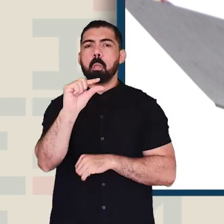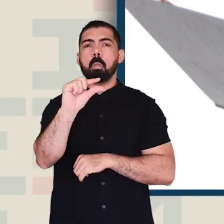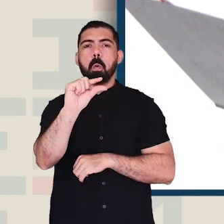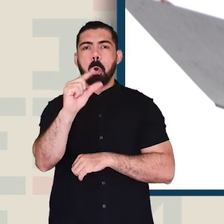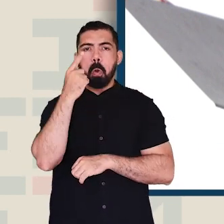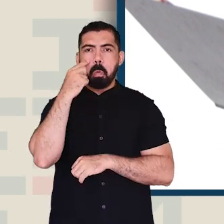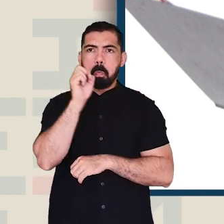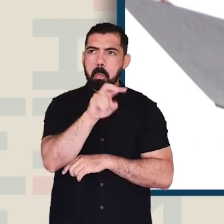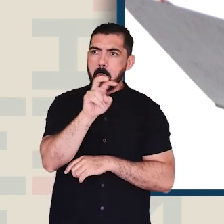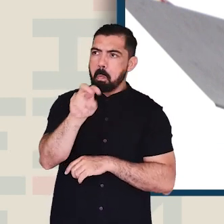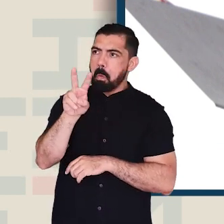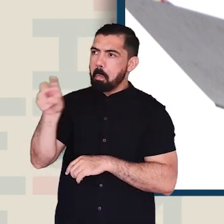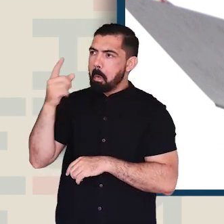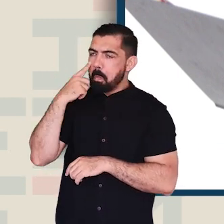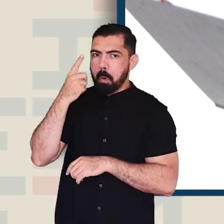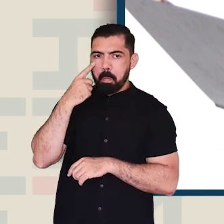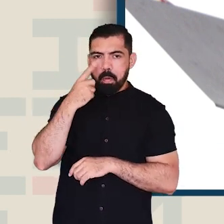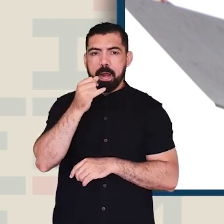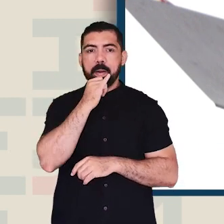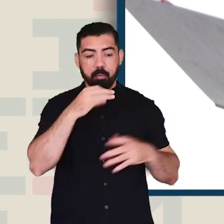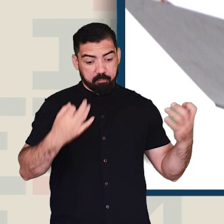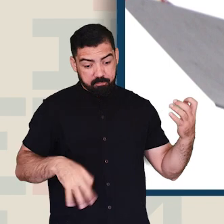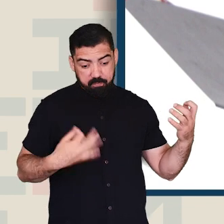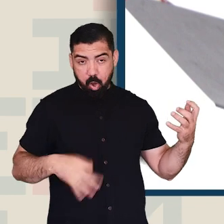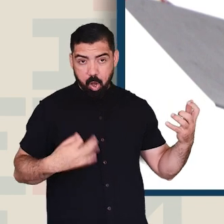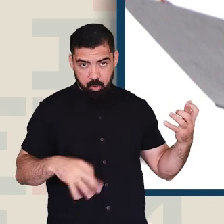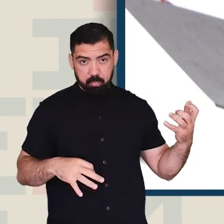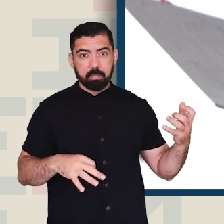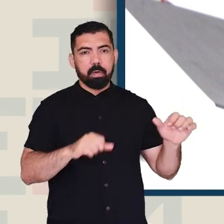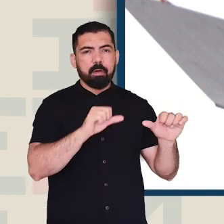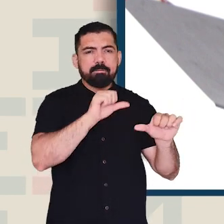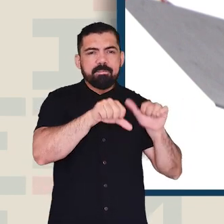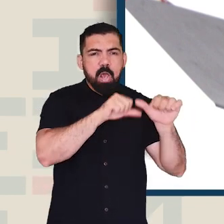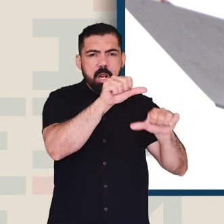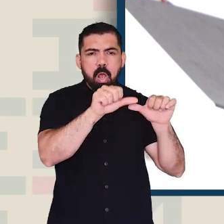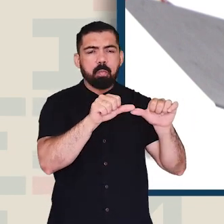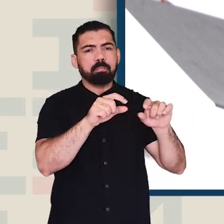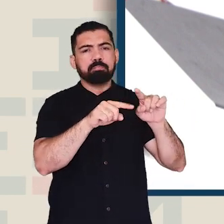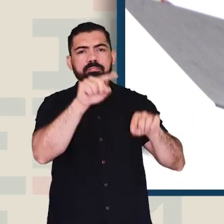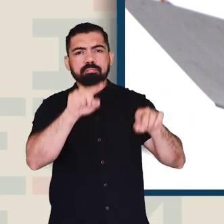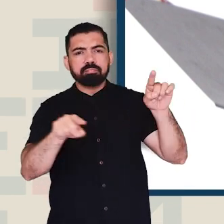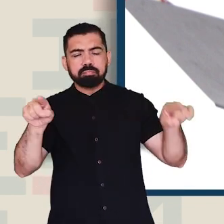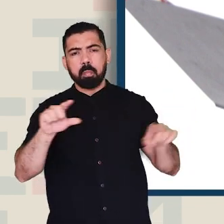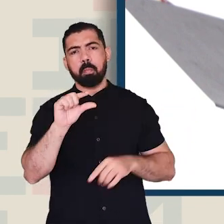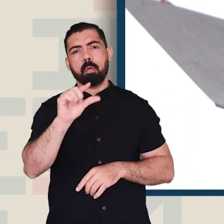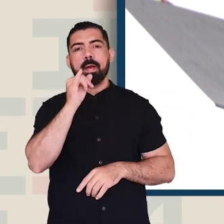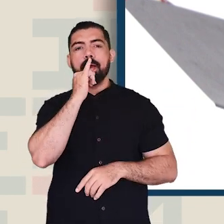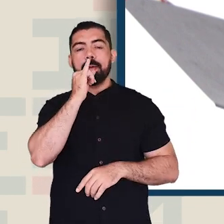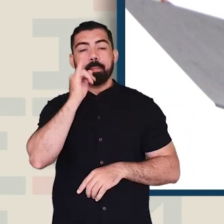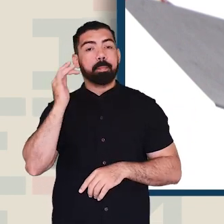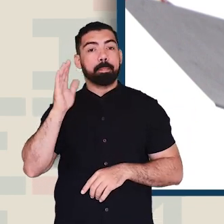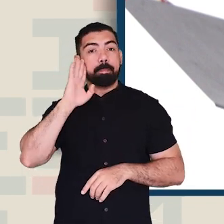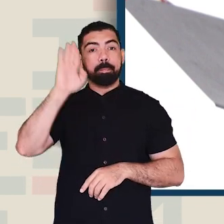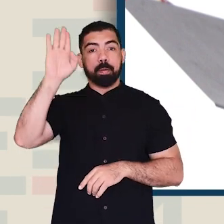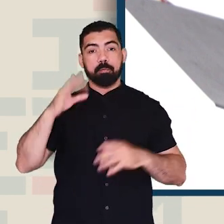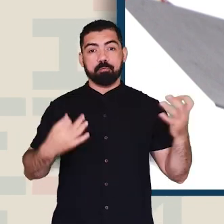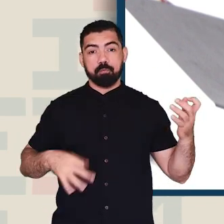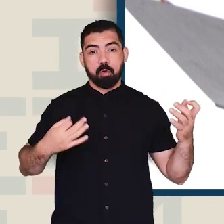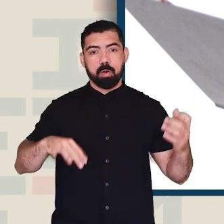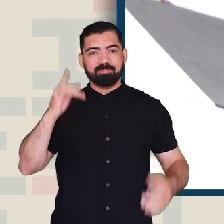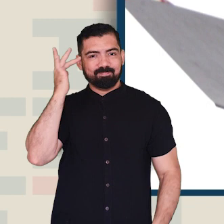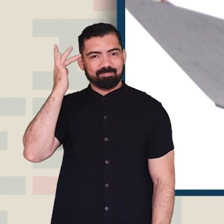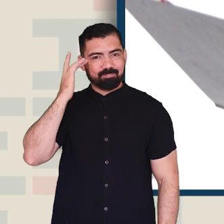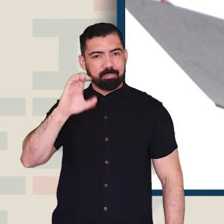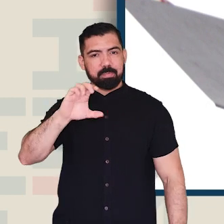Se você pegar o repertório de violão, né, principalmente o repertório de violão clássico, o jeito de tocar